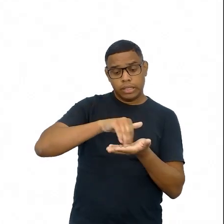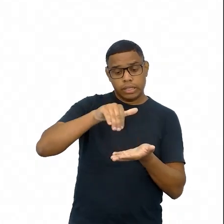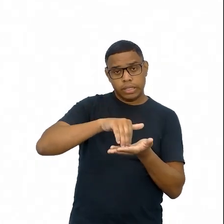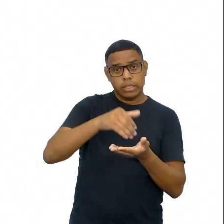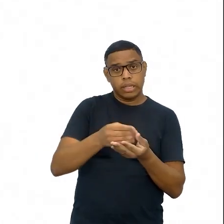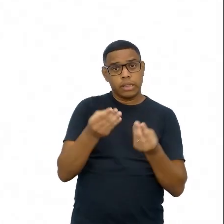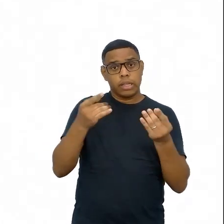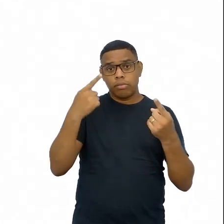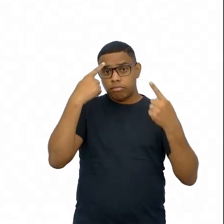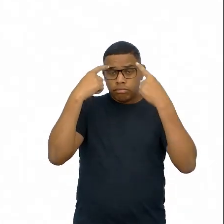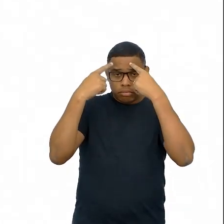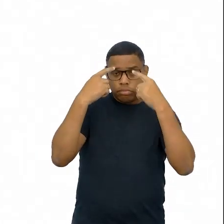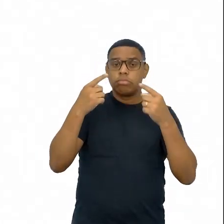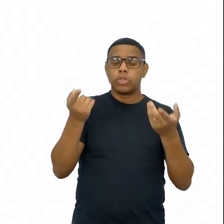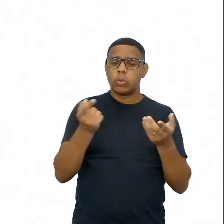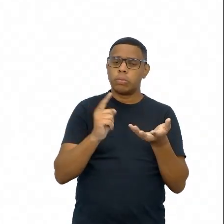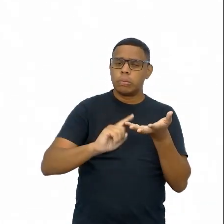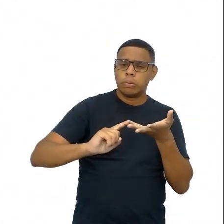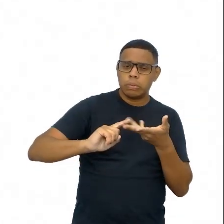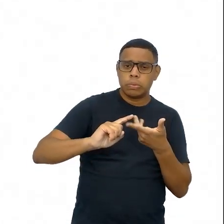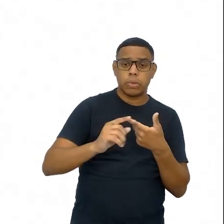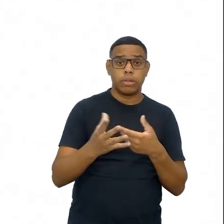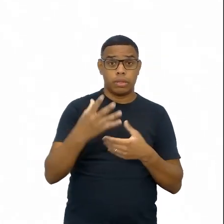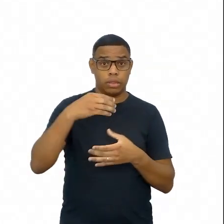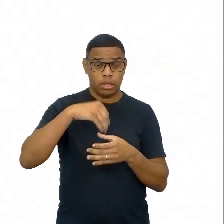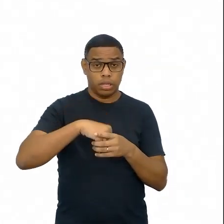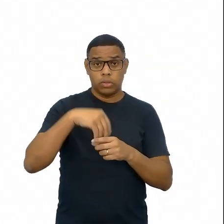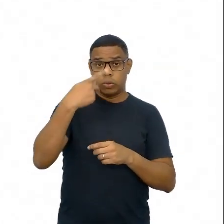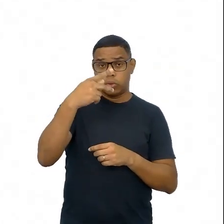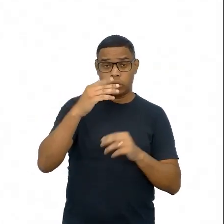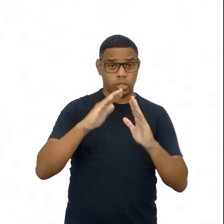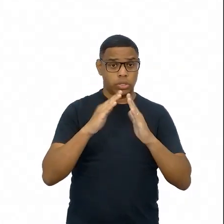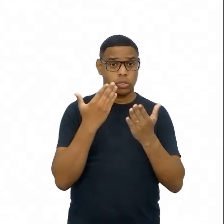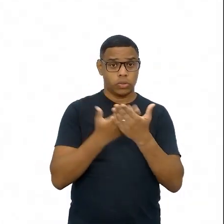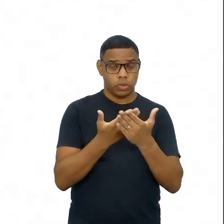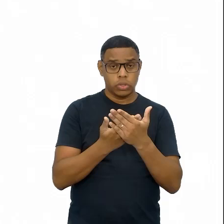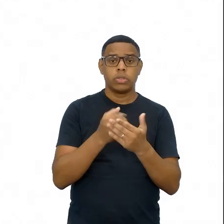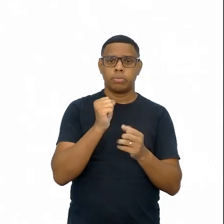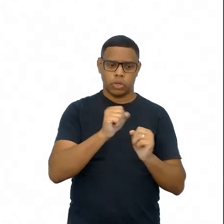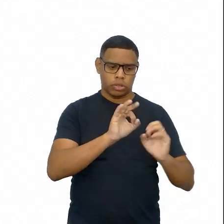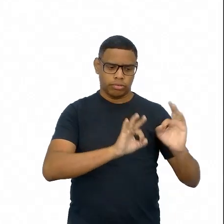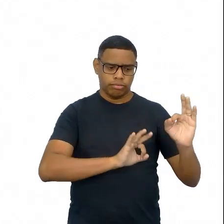secretaria, enfim, dentre os instrumentos internos, você, né, pode ter